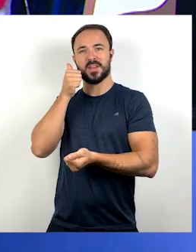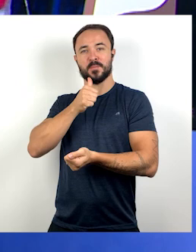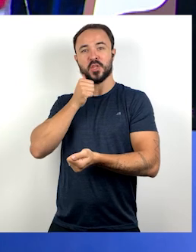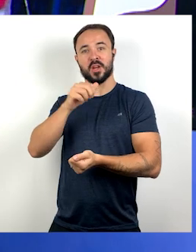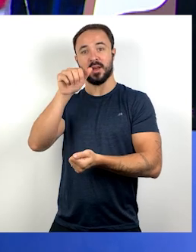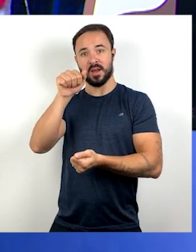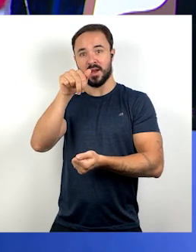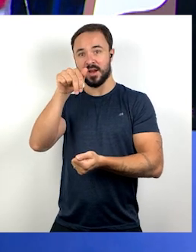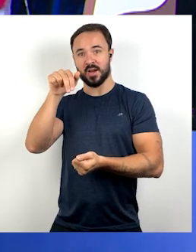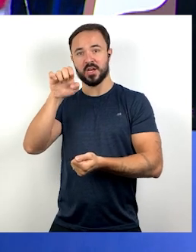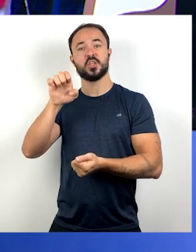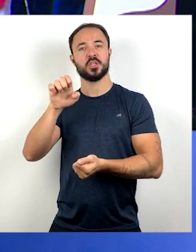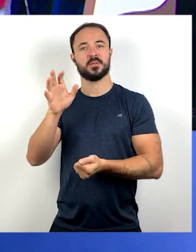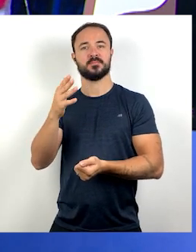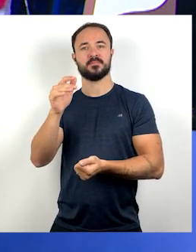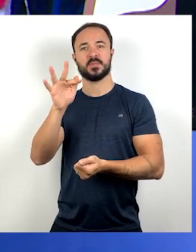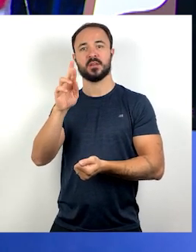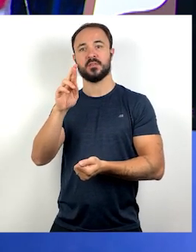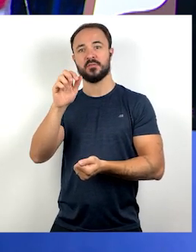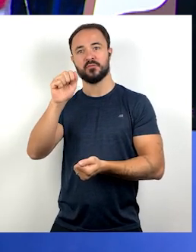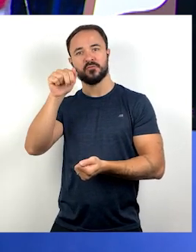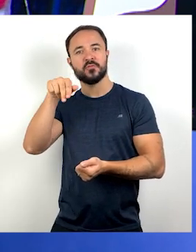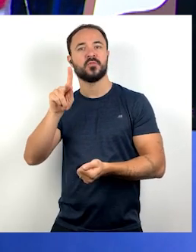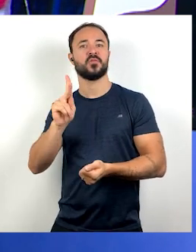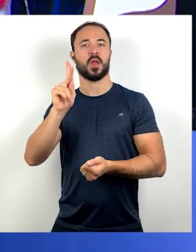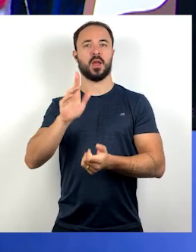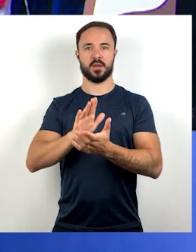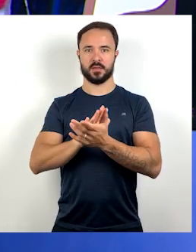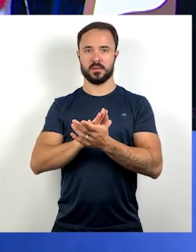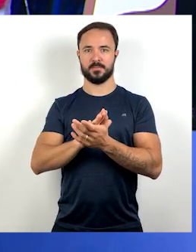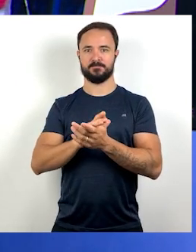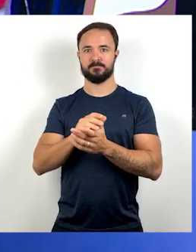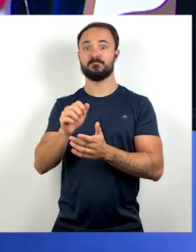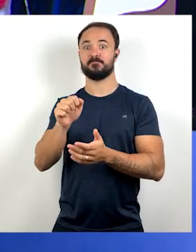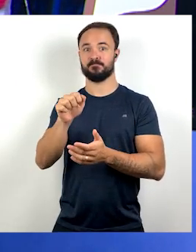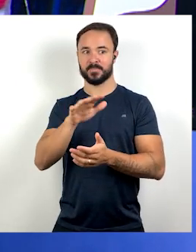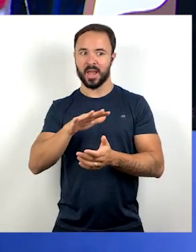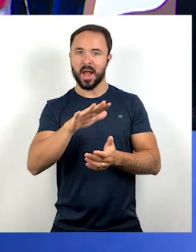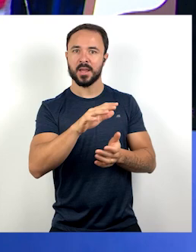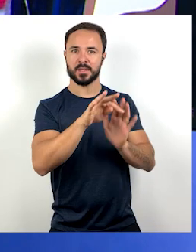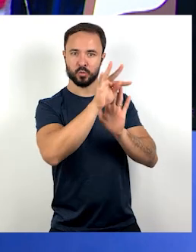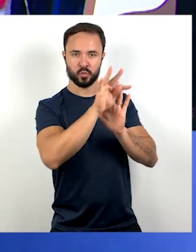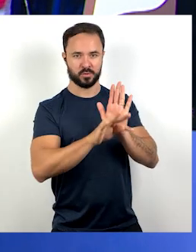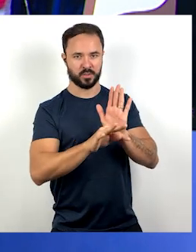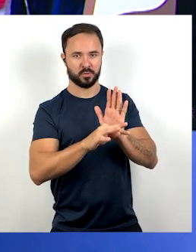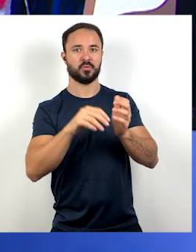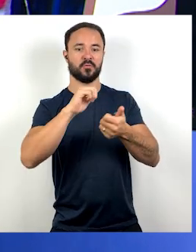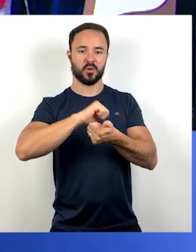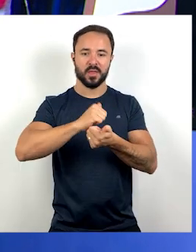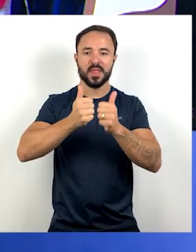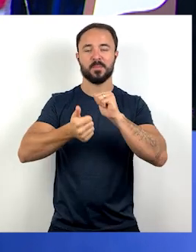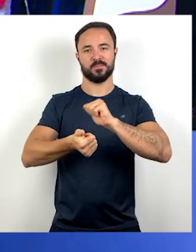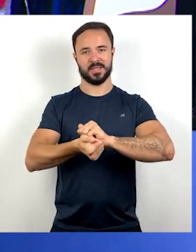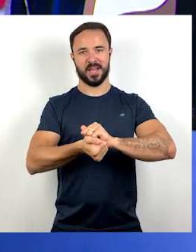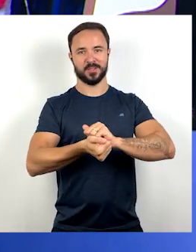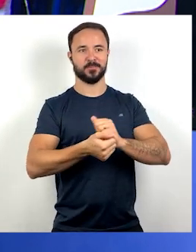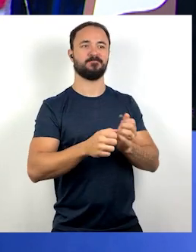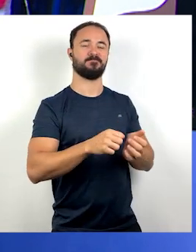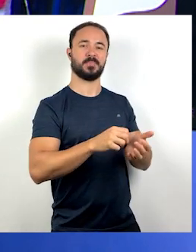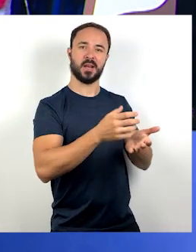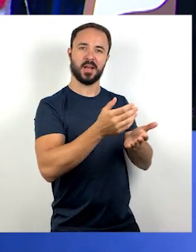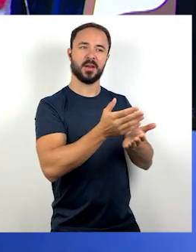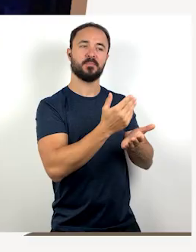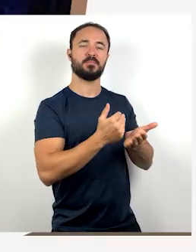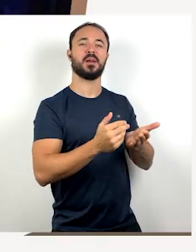por Anne Frank, e que, nesse texto, é adaptado para o contexto da história